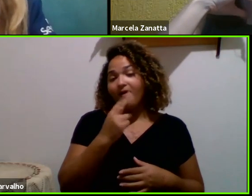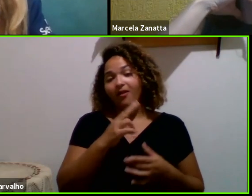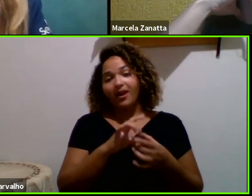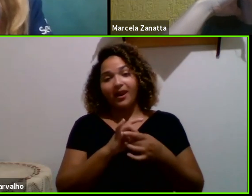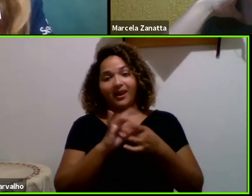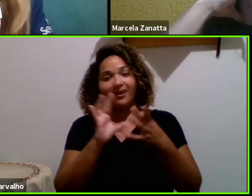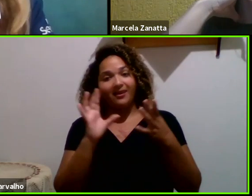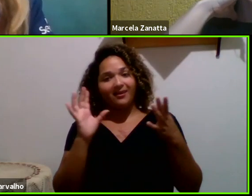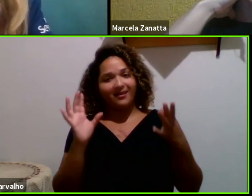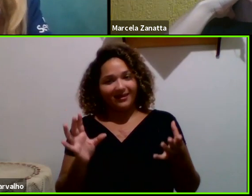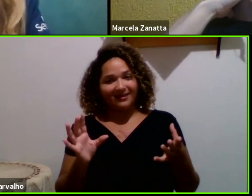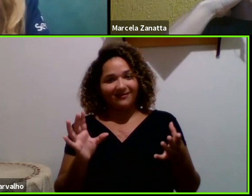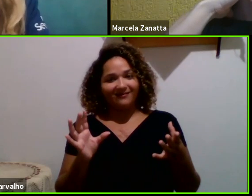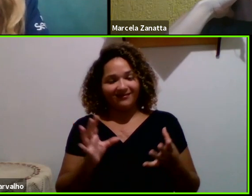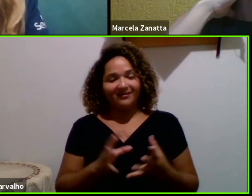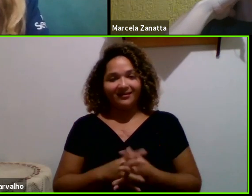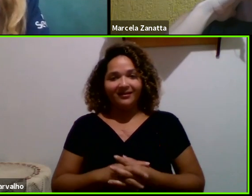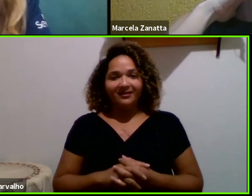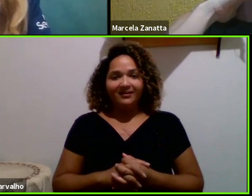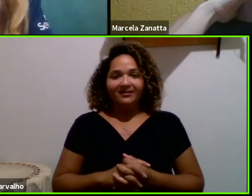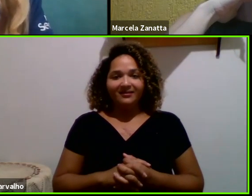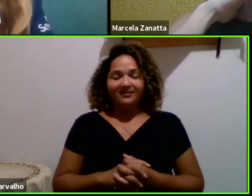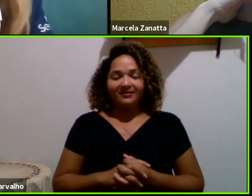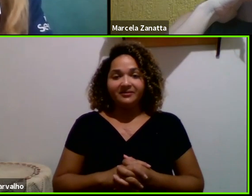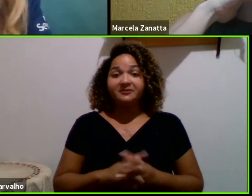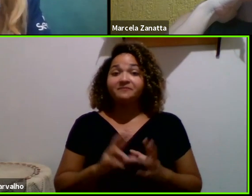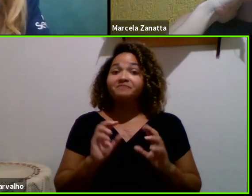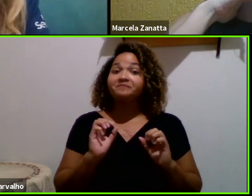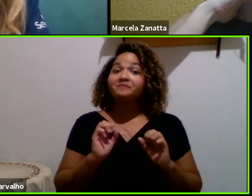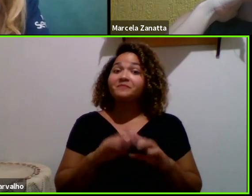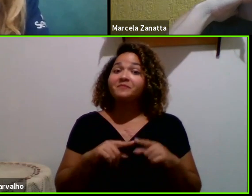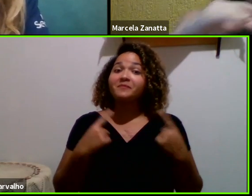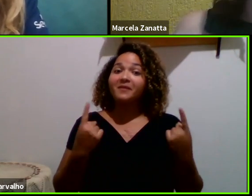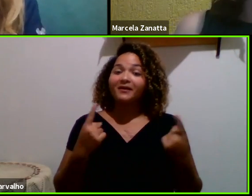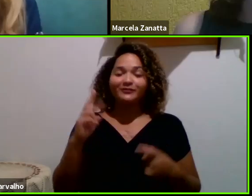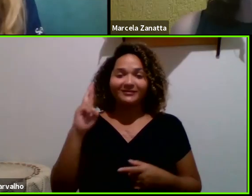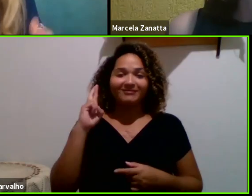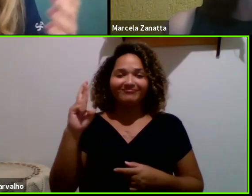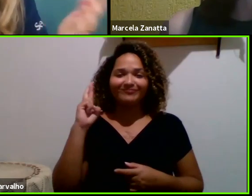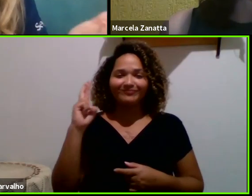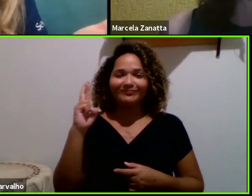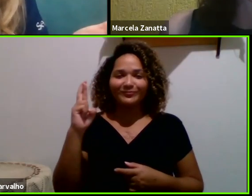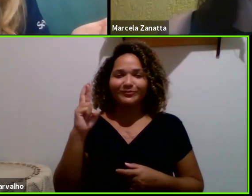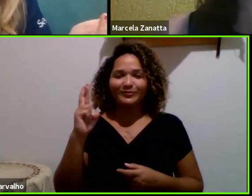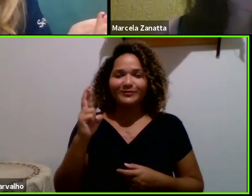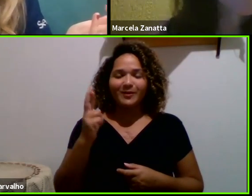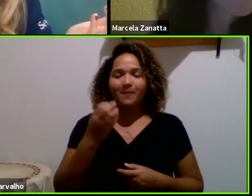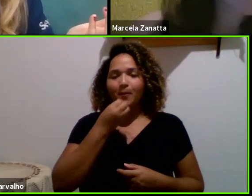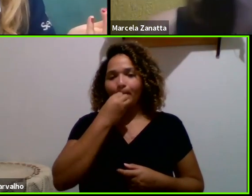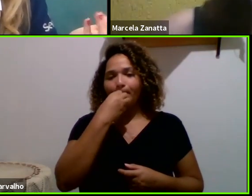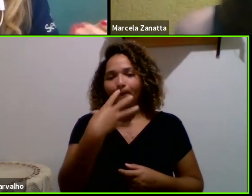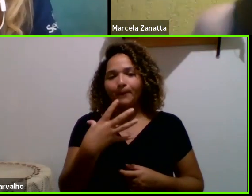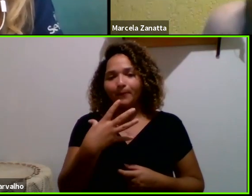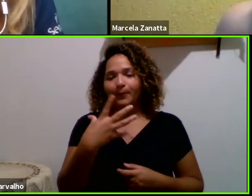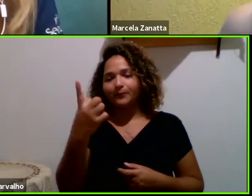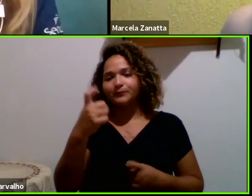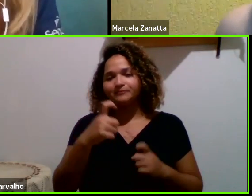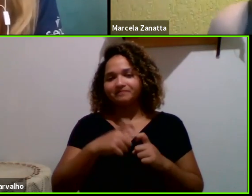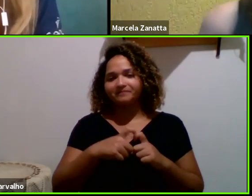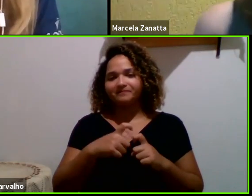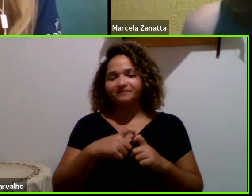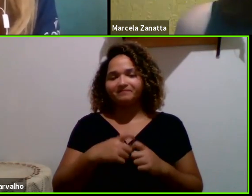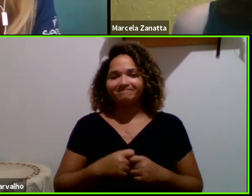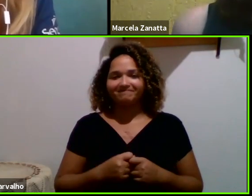assistência dele seja uma assistência muito bem sucedida, pois tratou-se de uma emergência. Então, voltando, eu convido uma pessoa